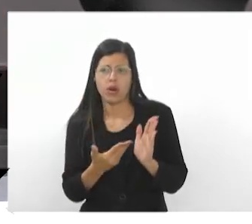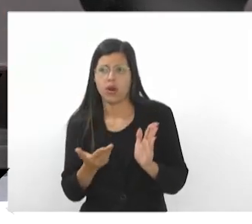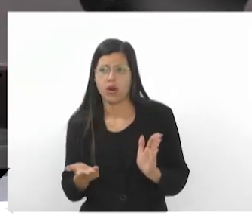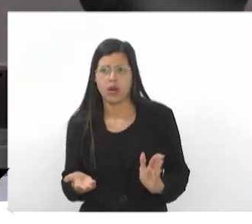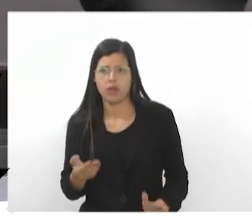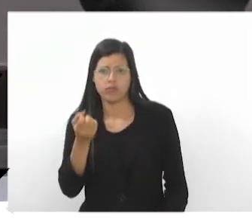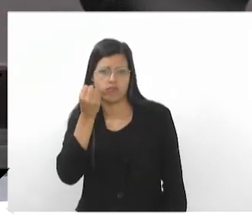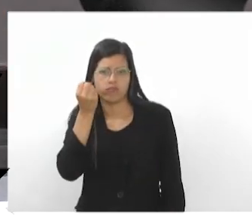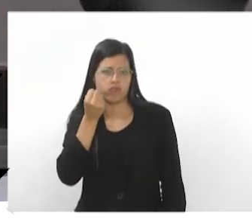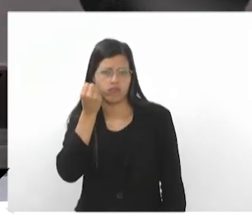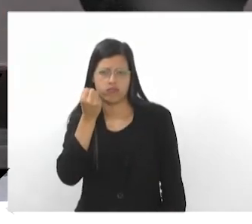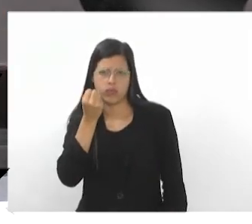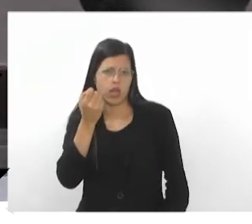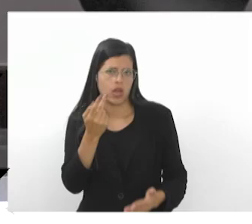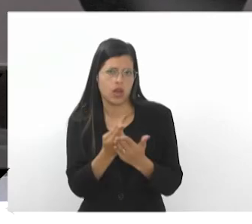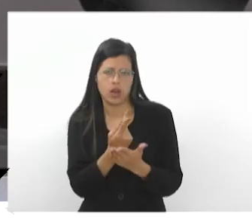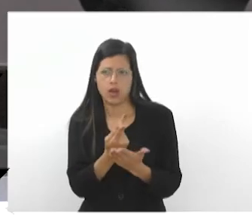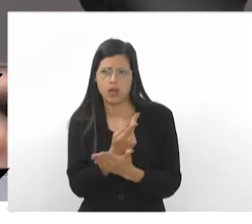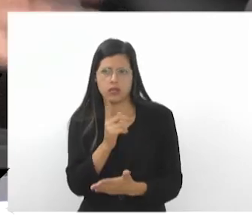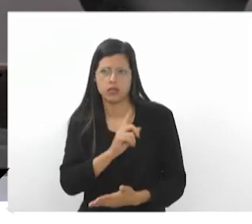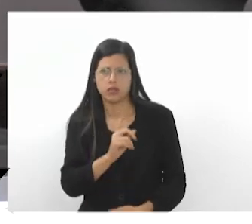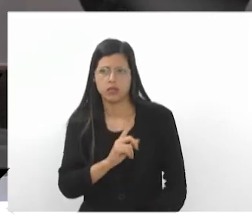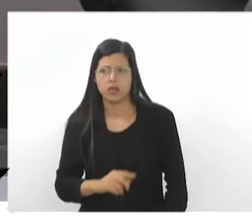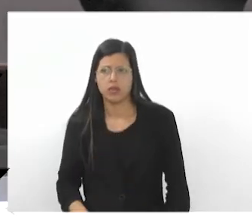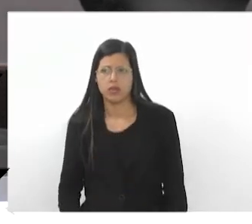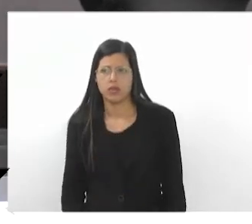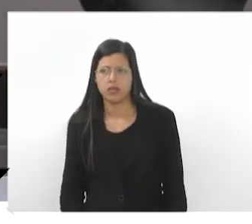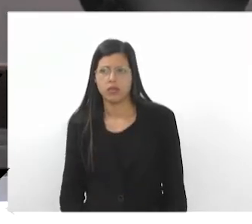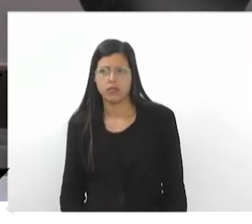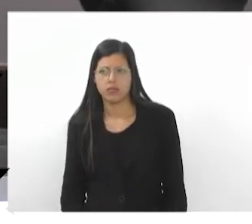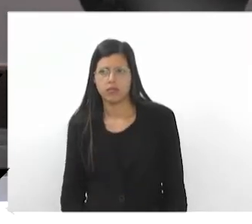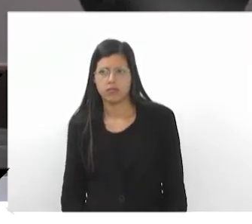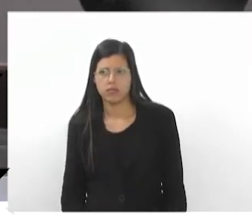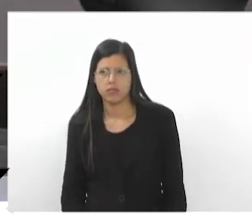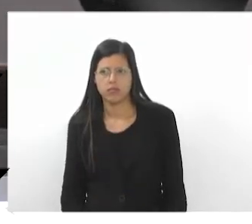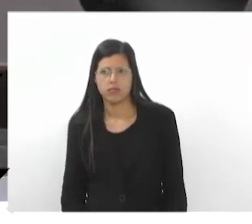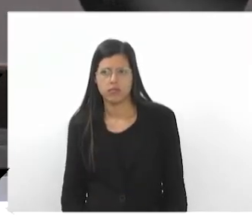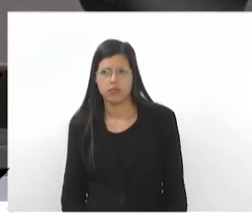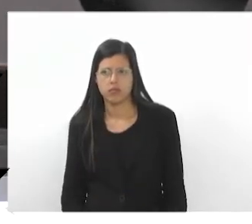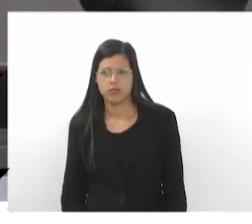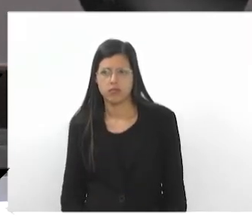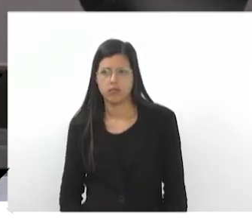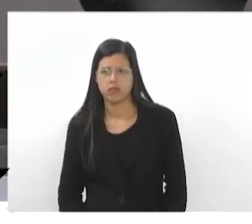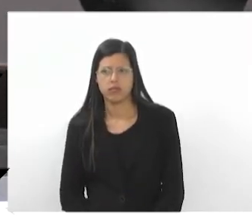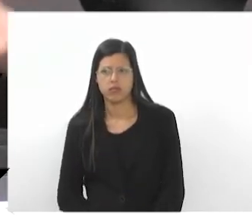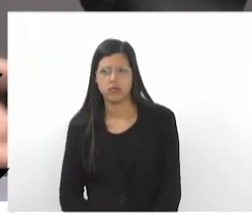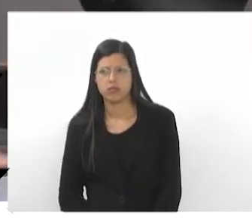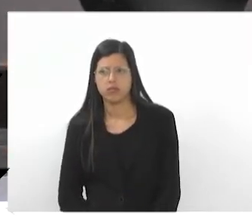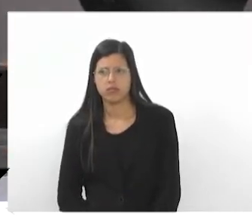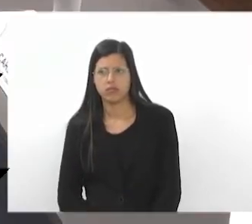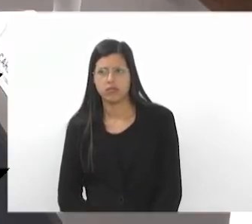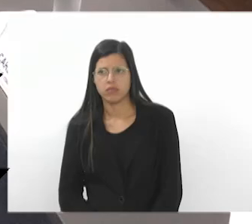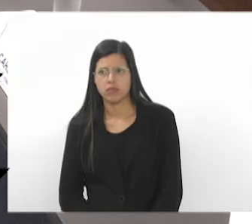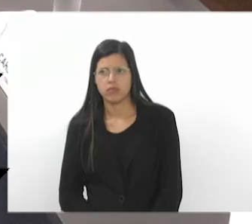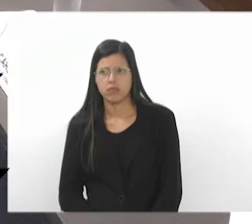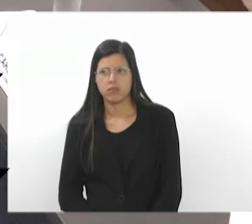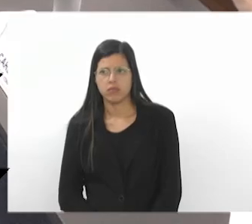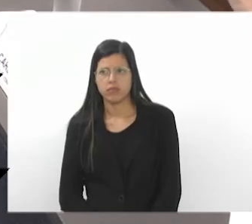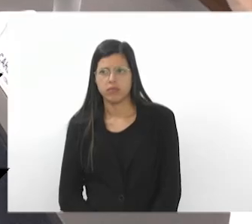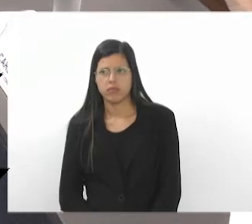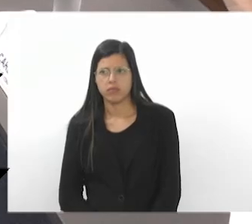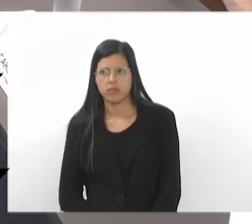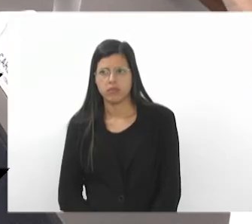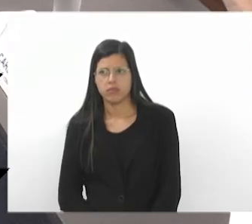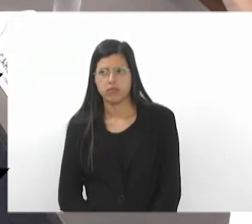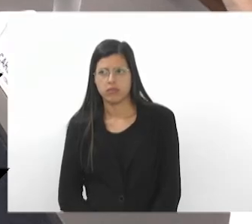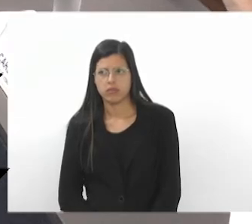errada, entendeu? E aí o Malafaia que proponha uma genérica. Vossa Porque Excelência me uma permite, presidente? Entendeu o que eu estou dizendo?